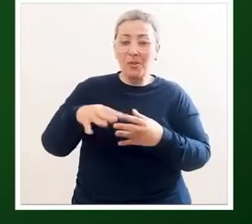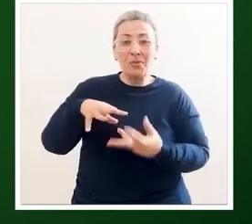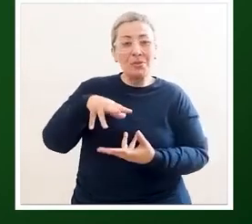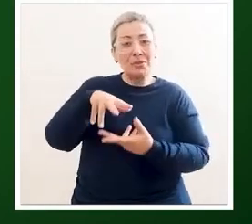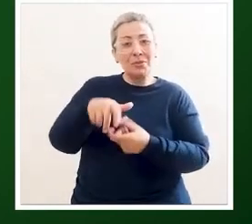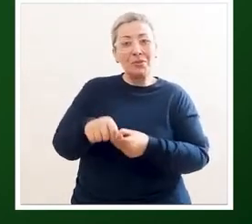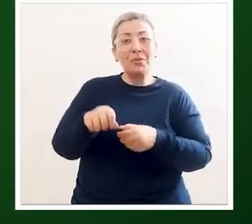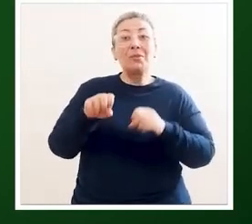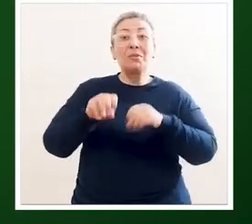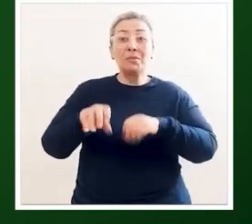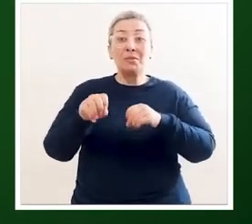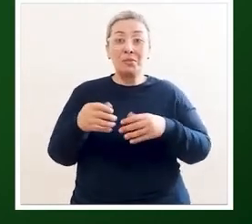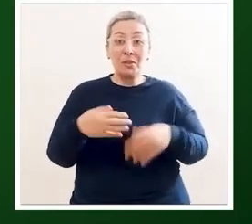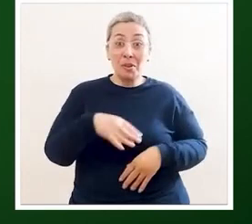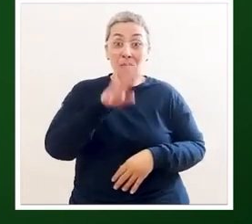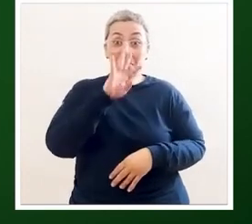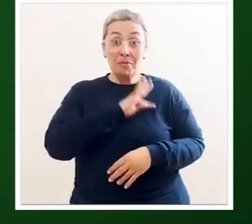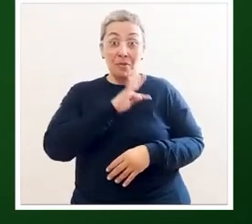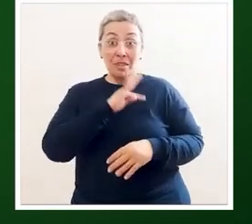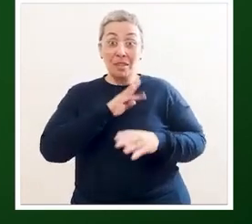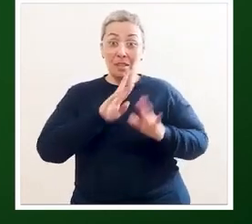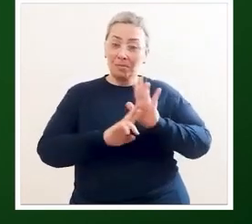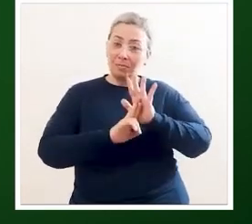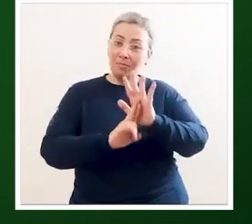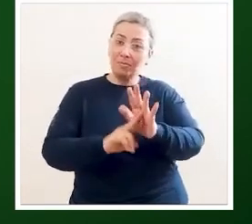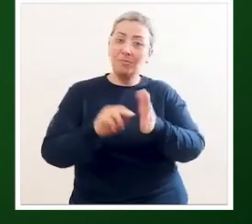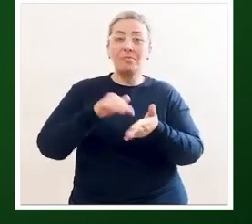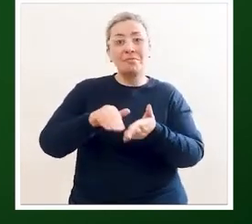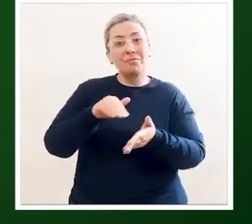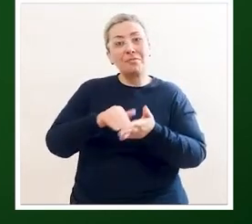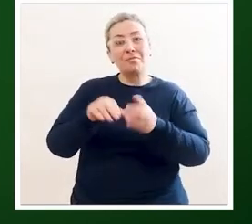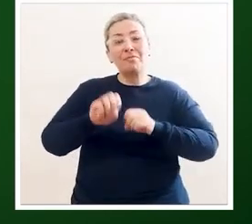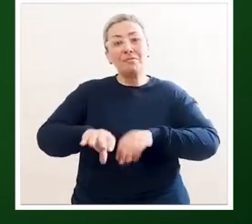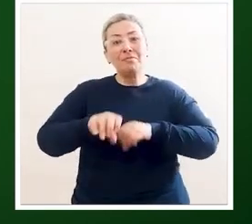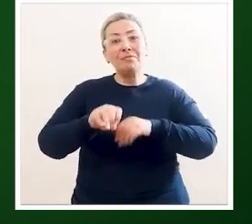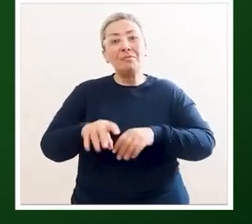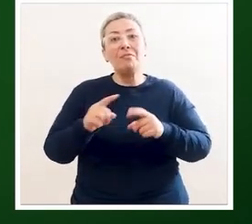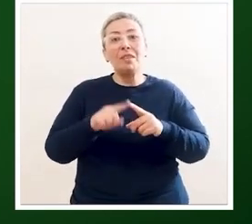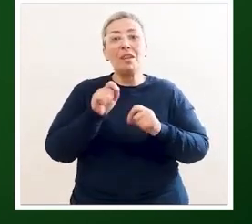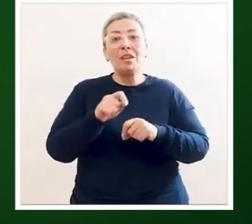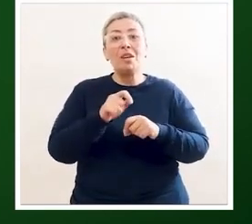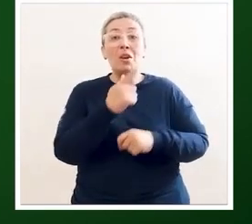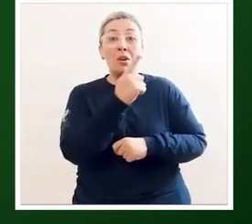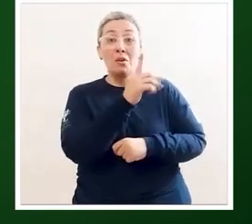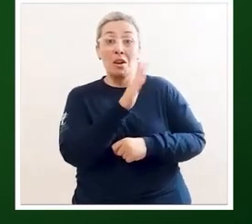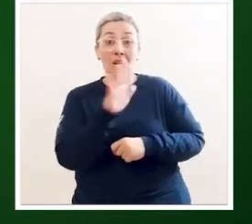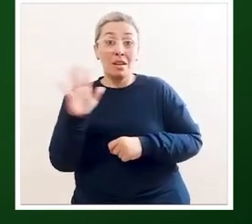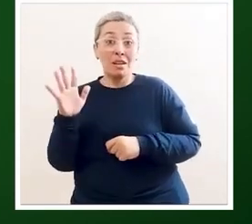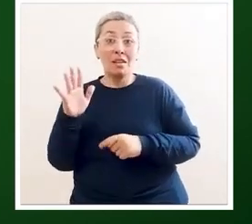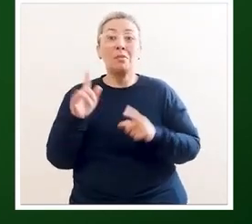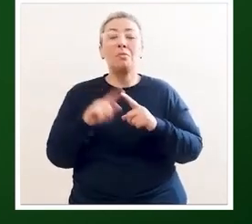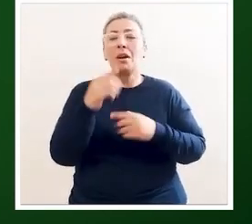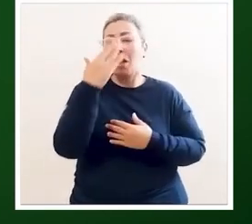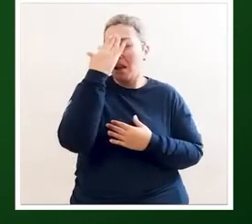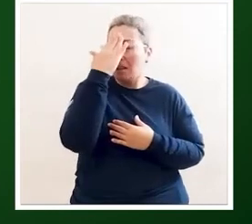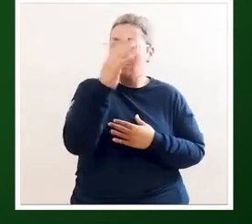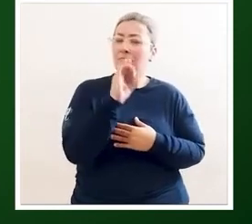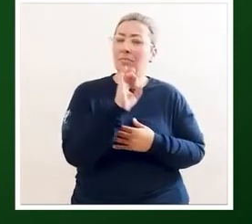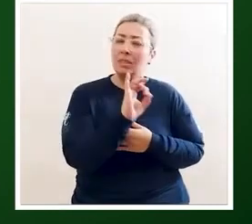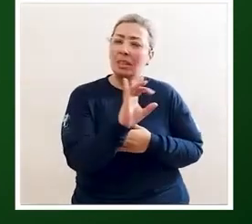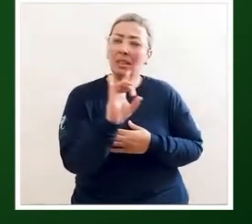de Educação do Alto Tietê em nome da Secretaria Municipal de Educação de Guararema